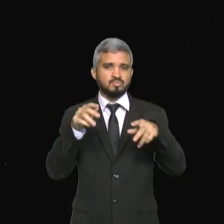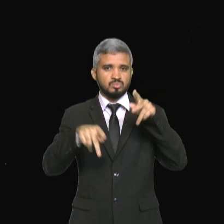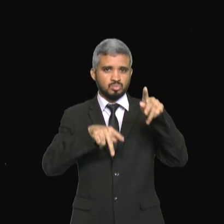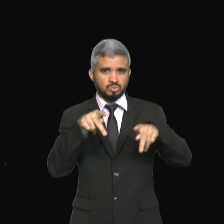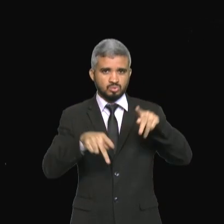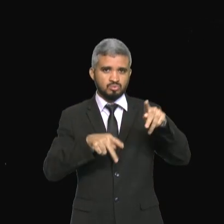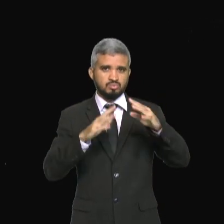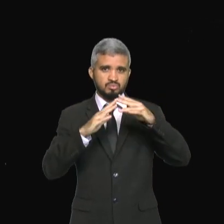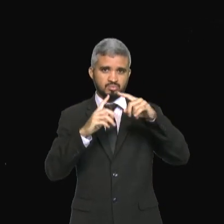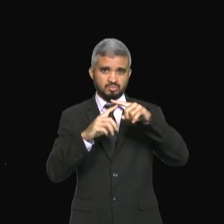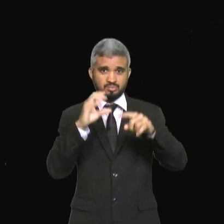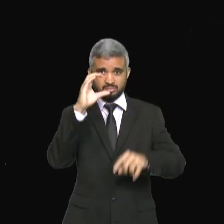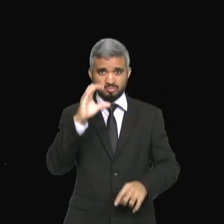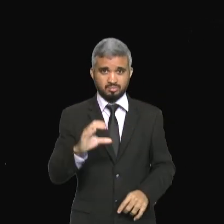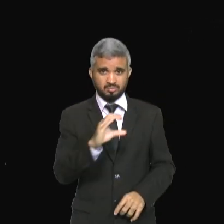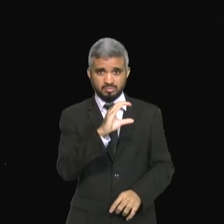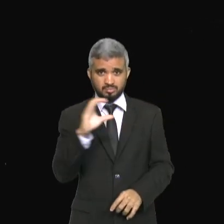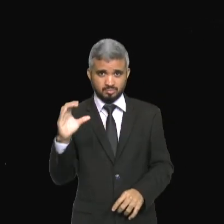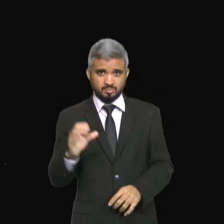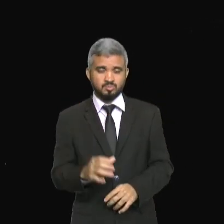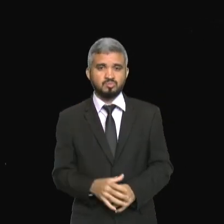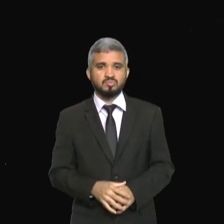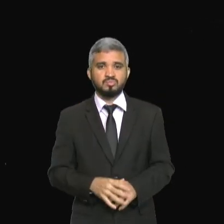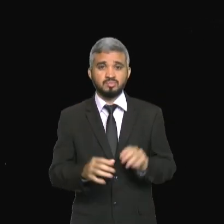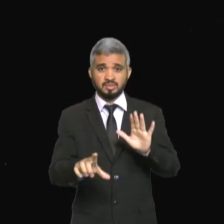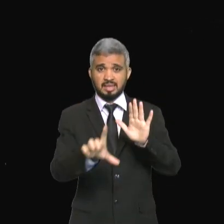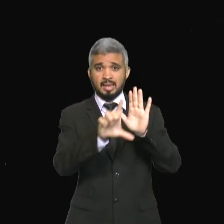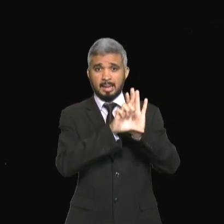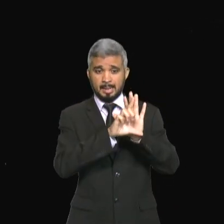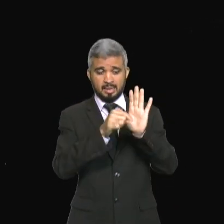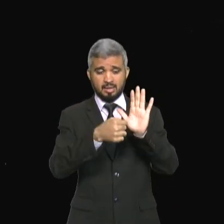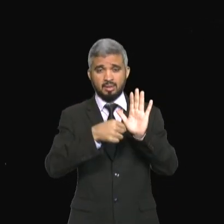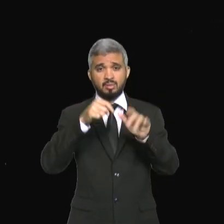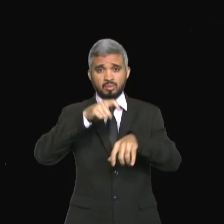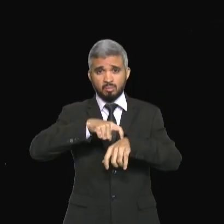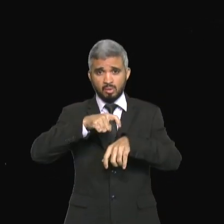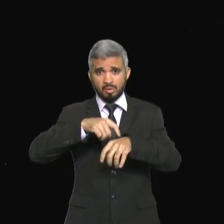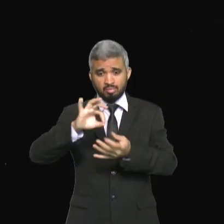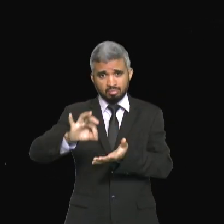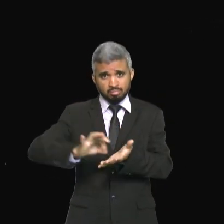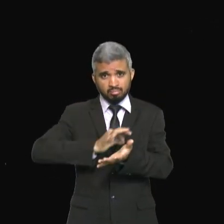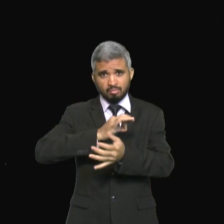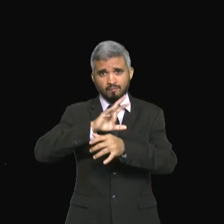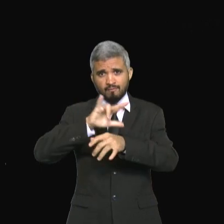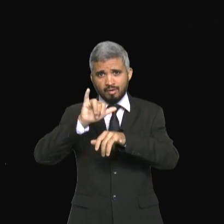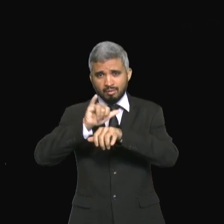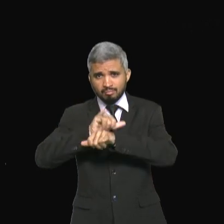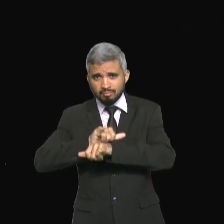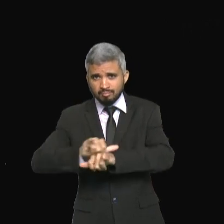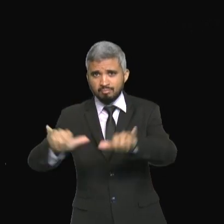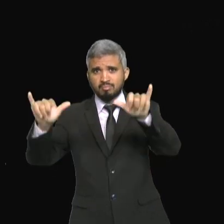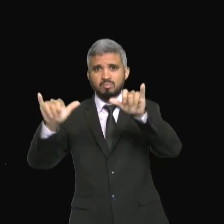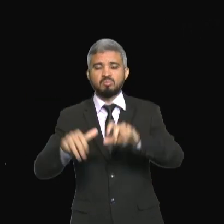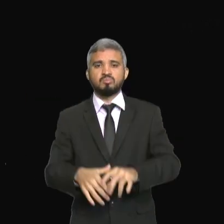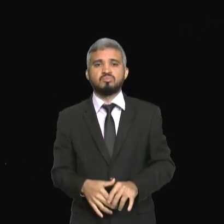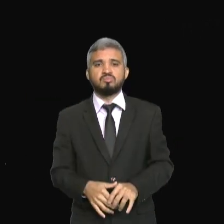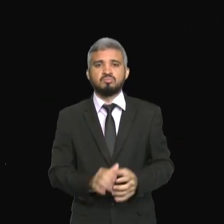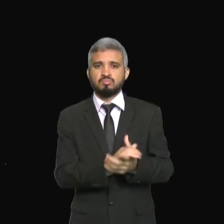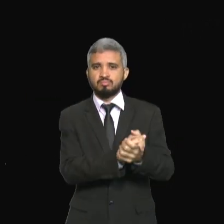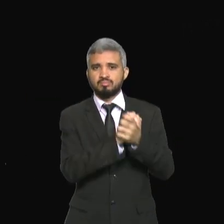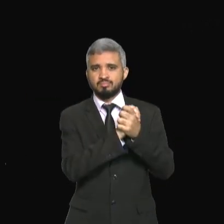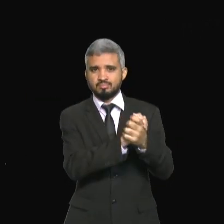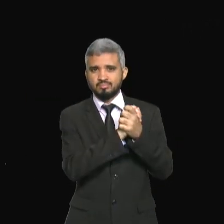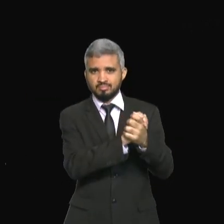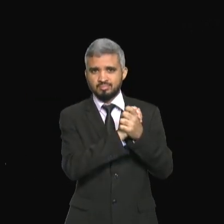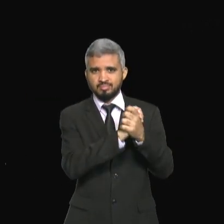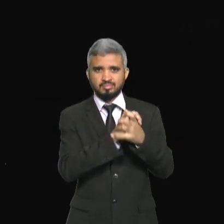reconhecer, através dessa lei, a partir da sua promulgação, de modo muito especial, saudar também a deputada Helena do Alibe,